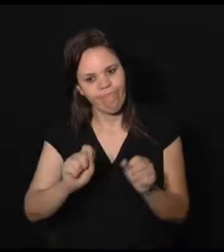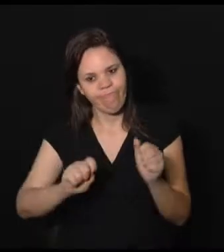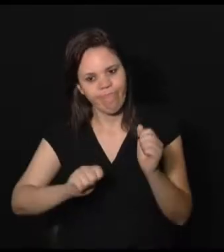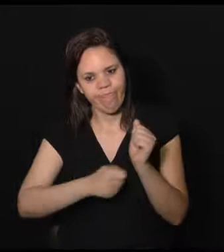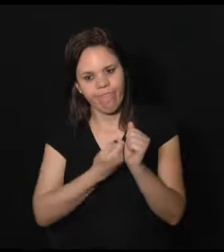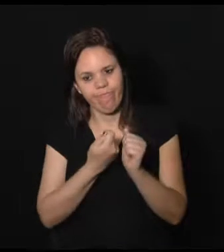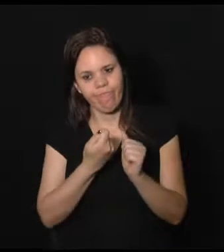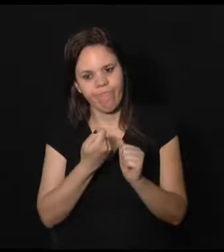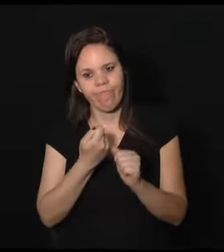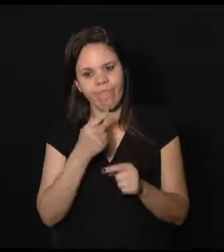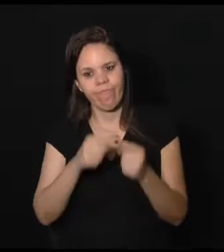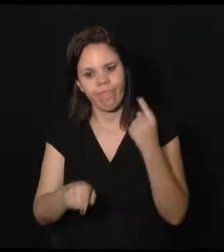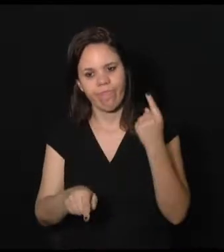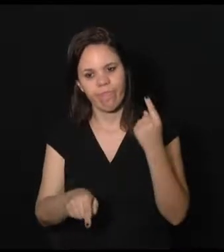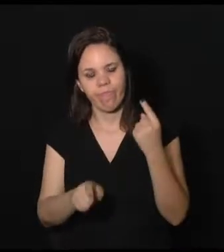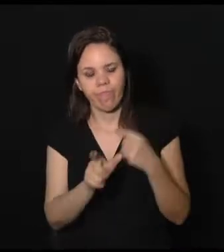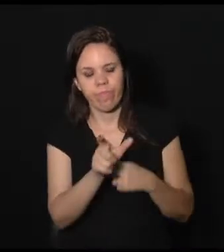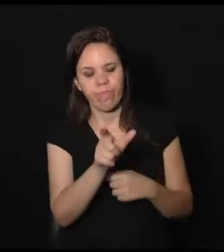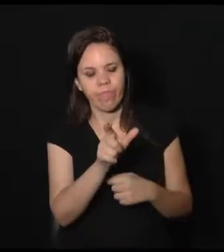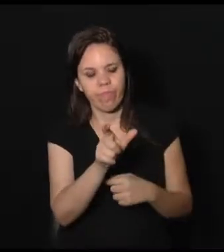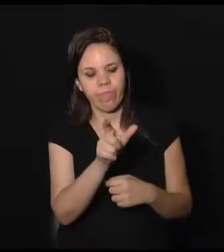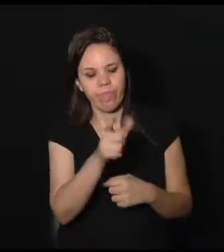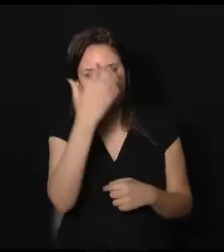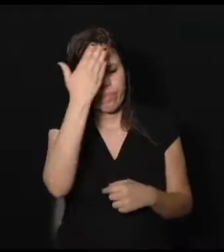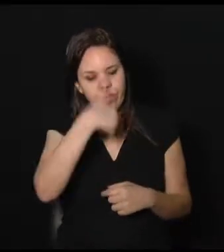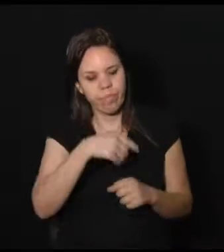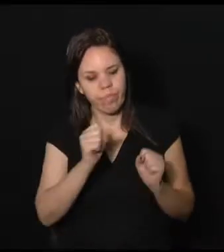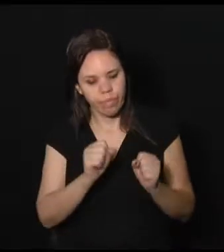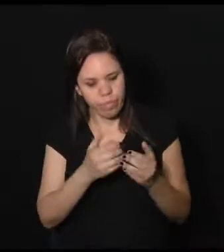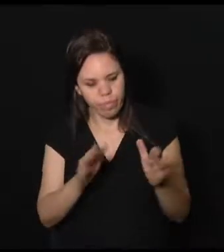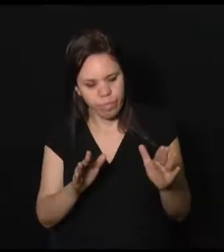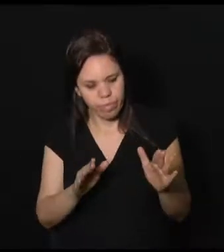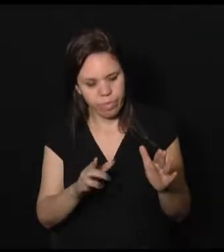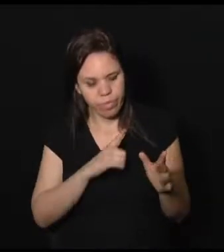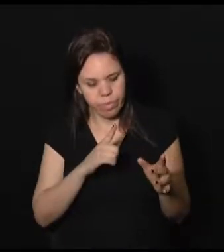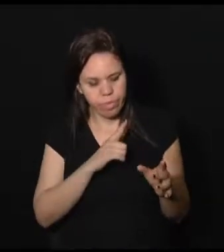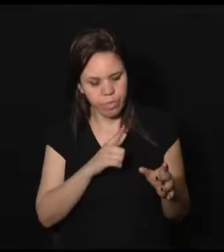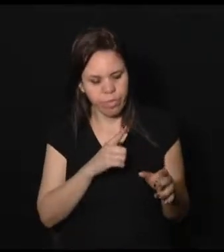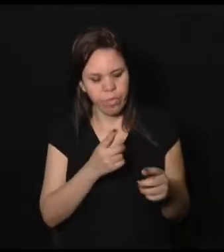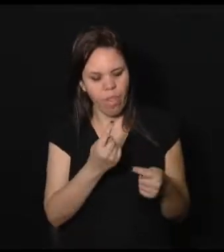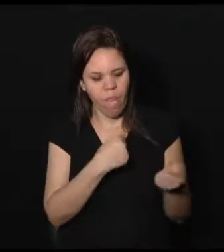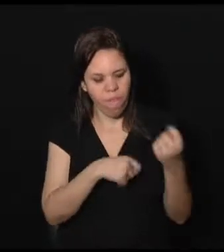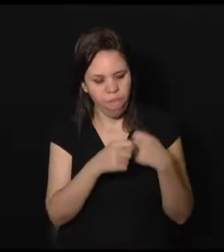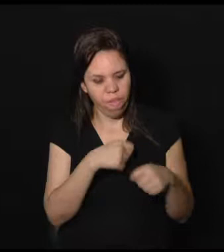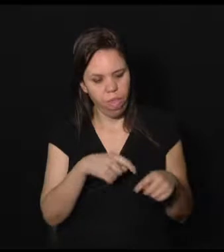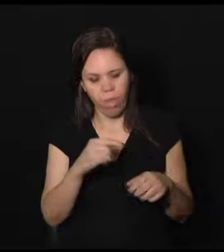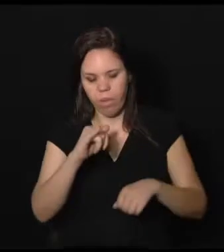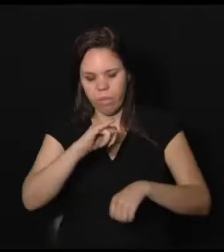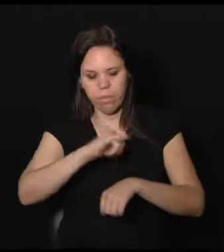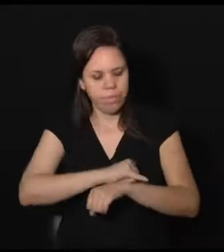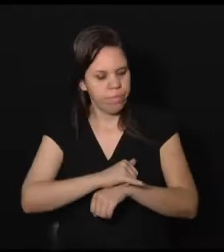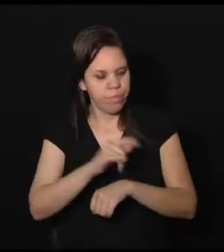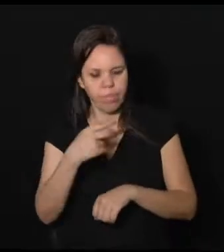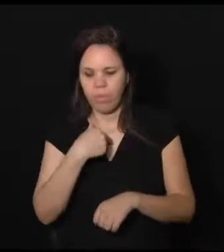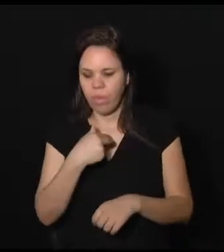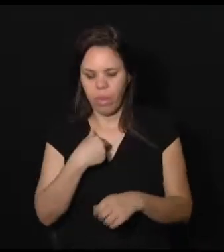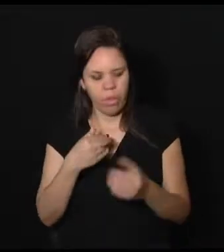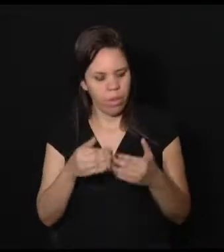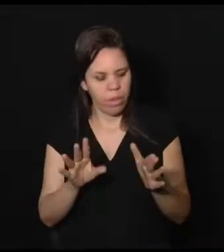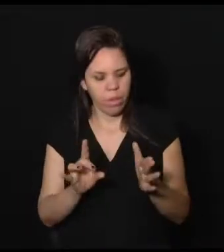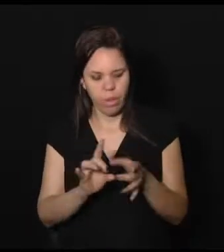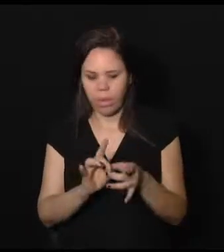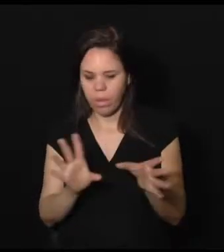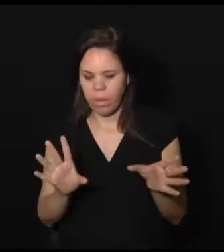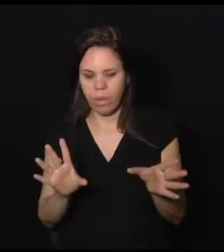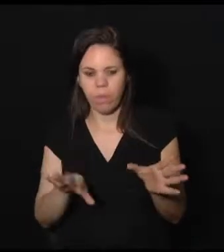a habilitação ela foi suspensa, ou seja, se tinha mercadoria no porto, o aeroporto, não pôde ser desembaraçada até